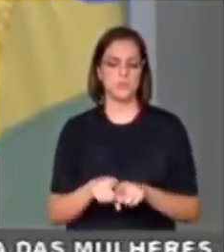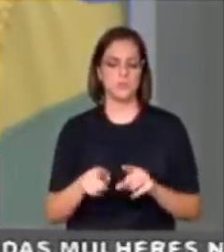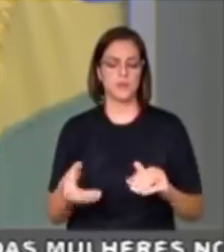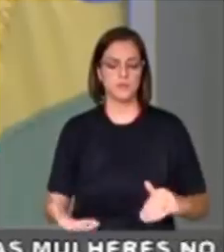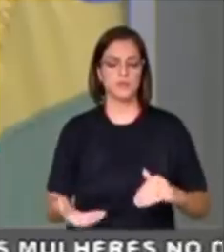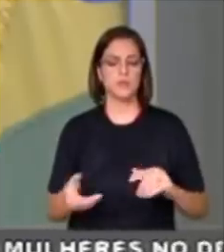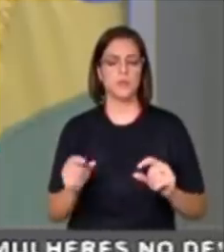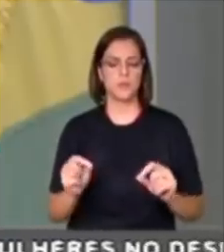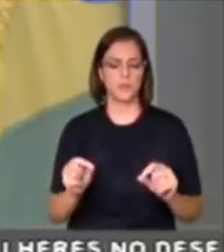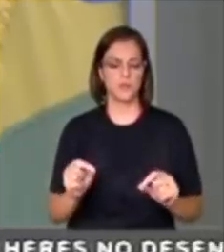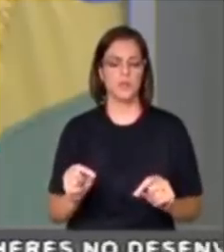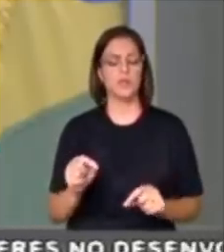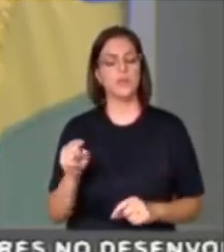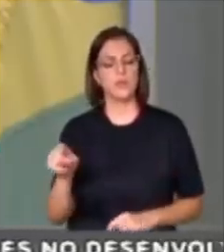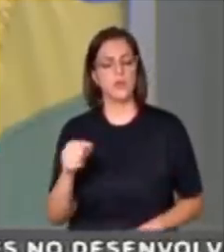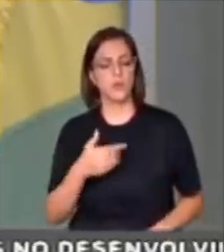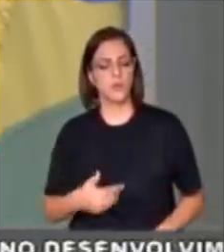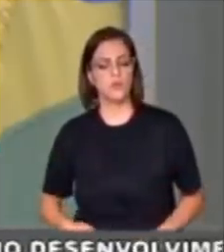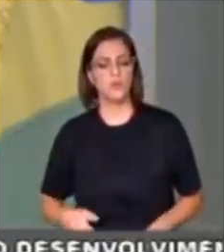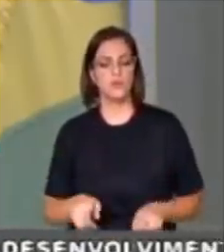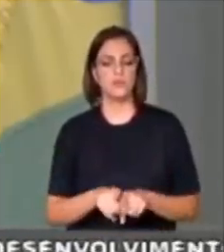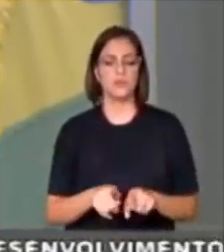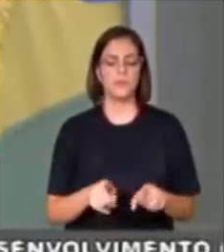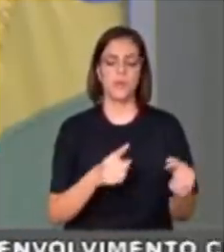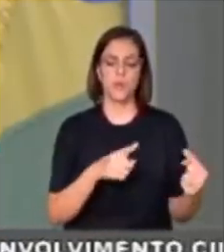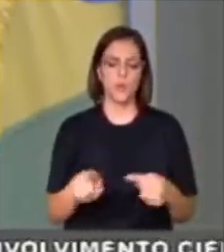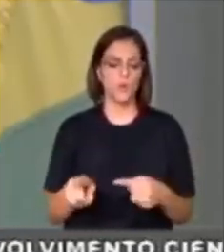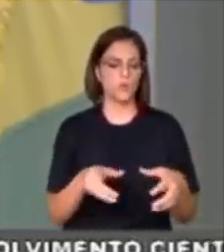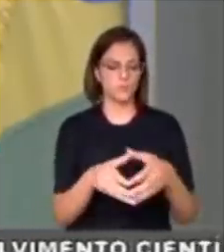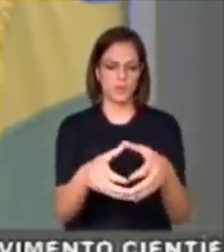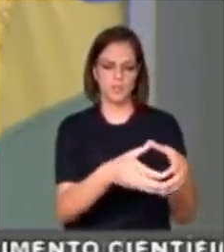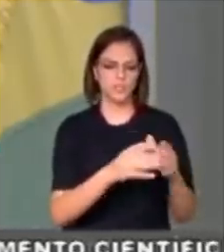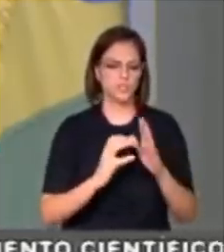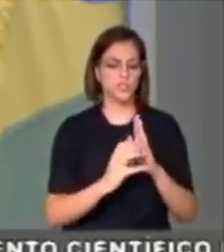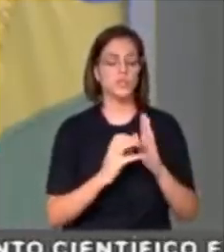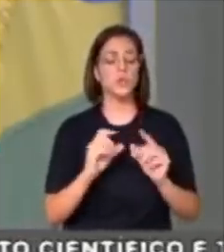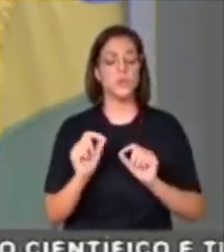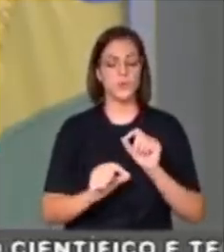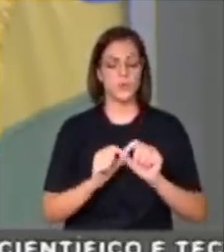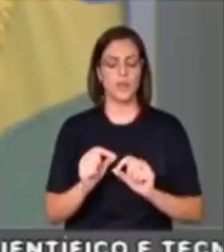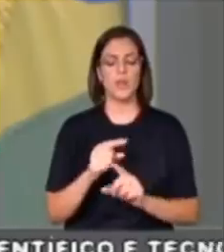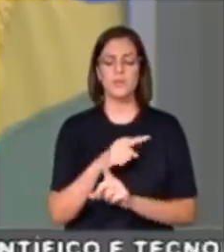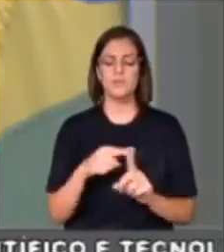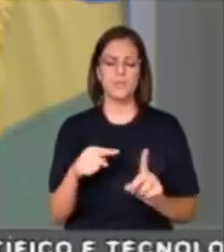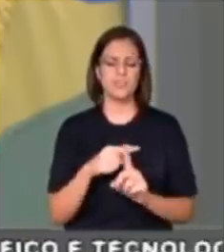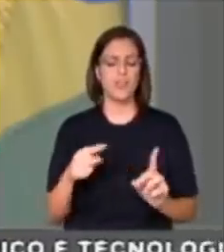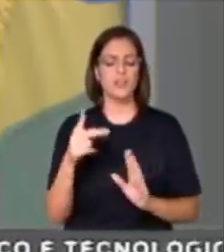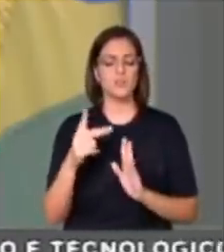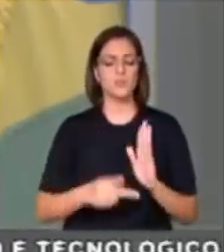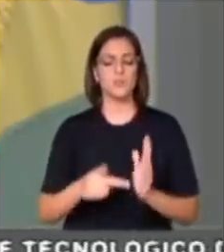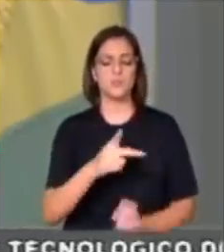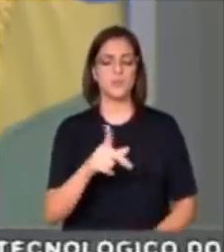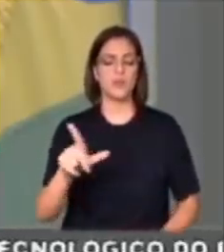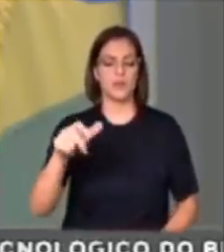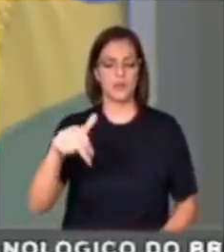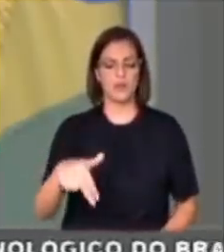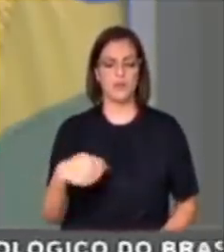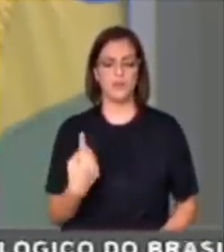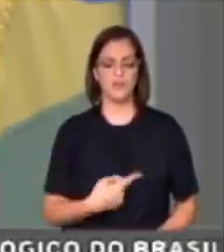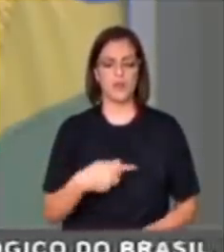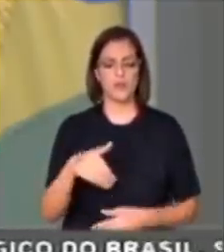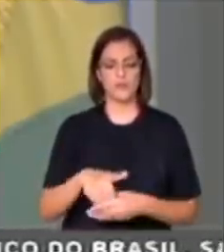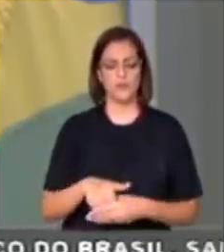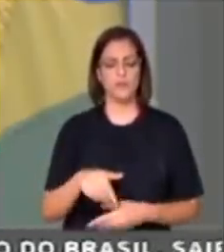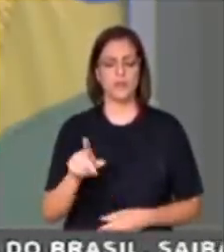e isso tanto ao governo como aos partidos de oposição: metade dos projetos dos PLNs que nós vamos votar,